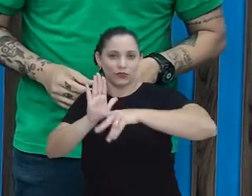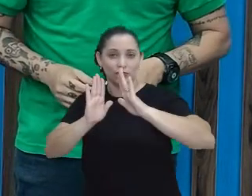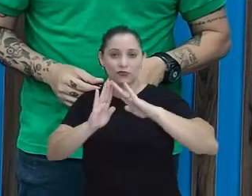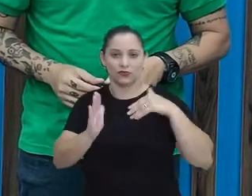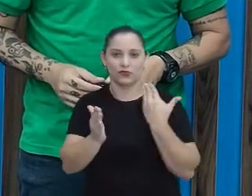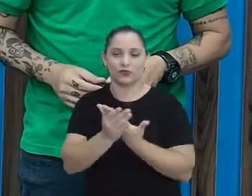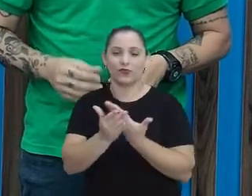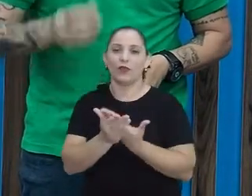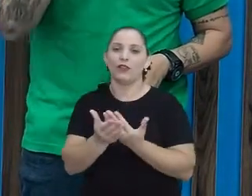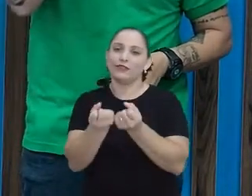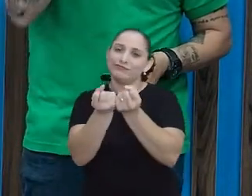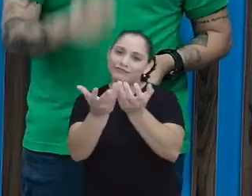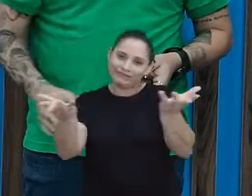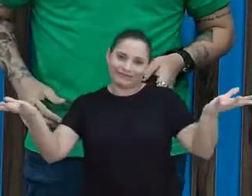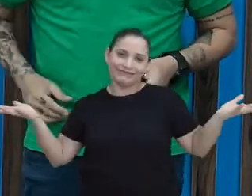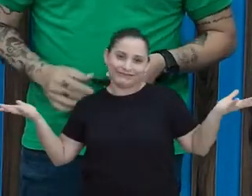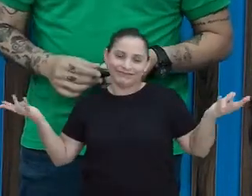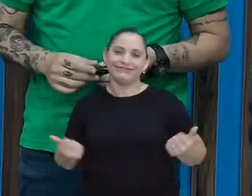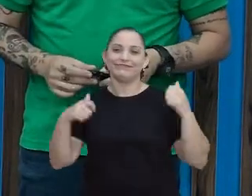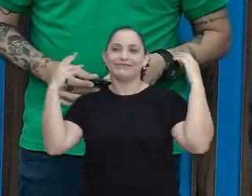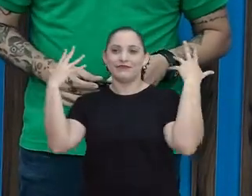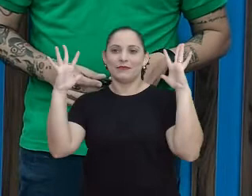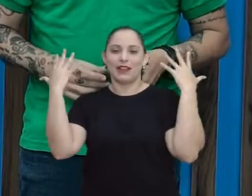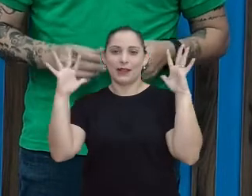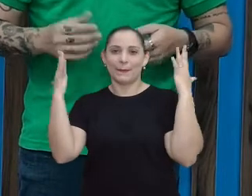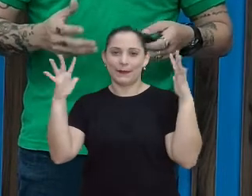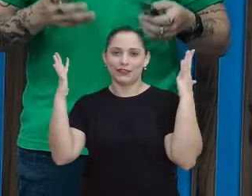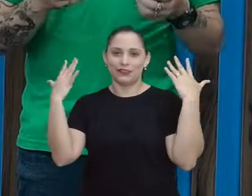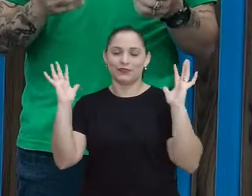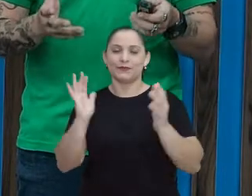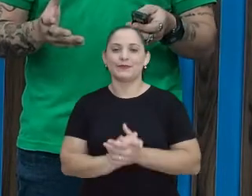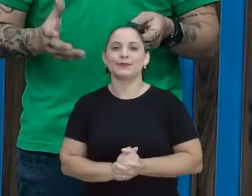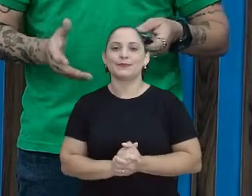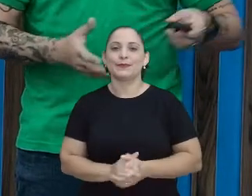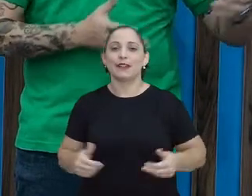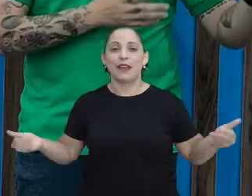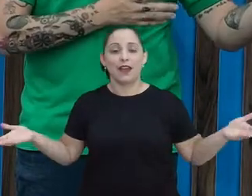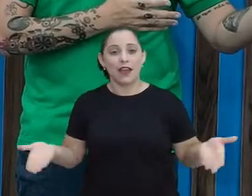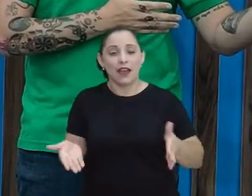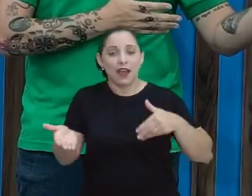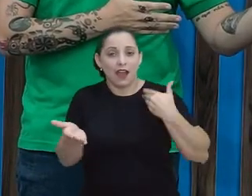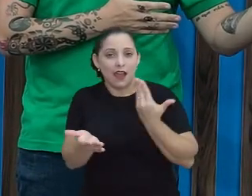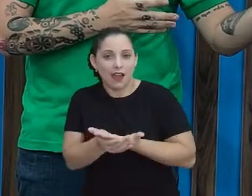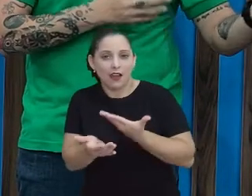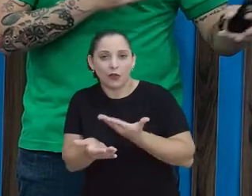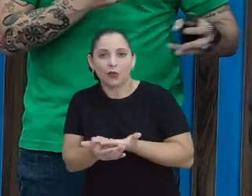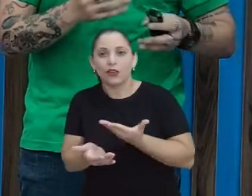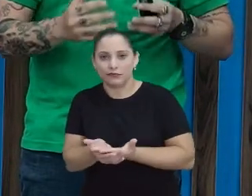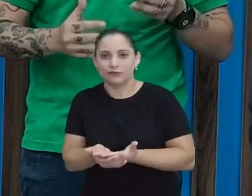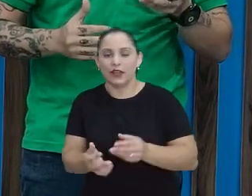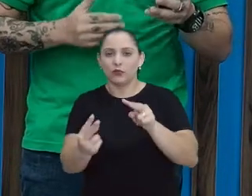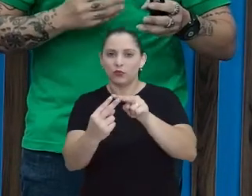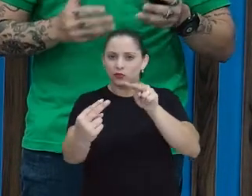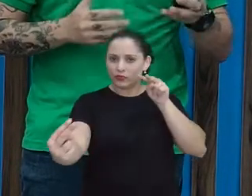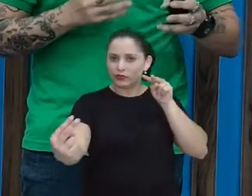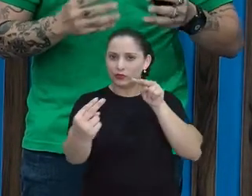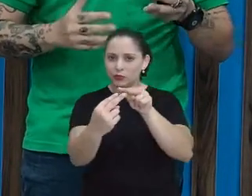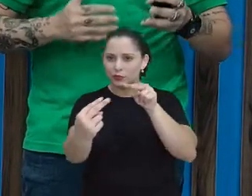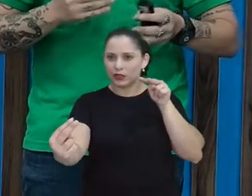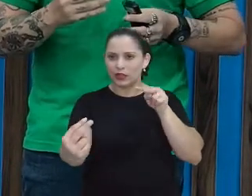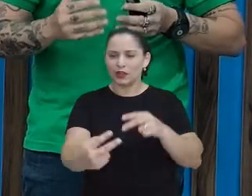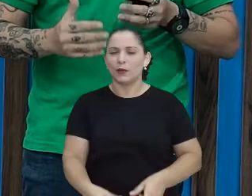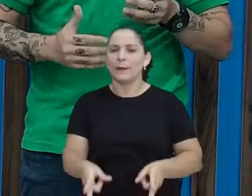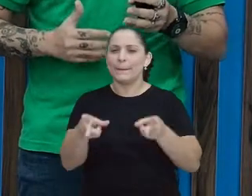tá certo? Então, parabéns para vocês aí. Lembrando que a aula digital, Pedro falou ali também assim a questão, percebe